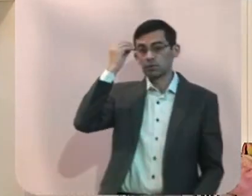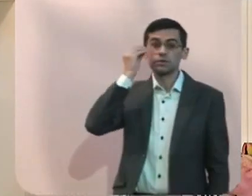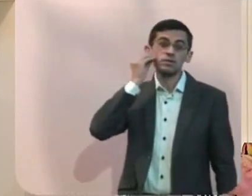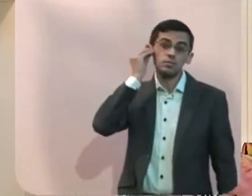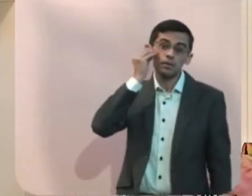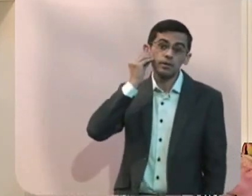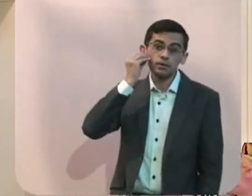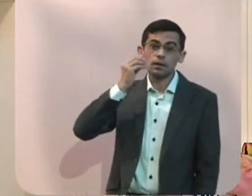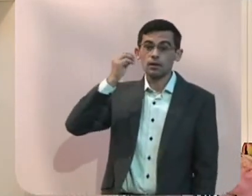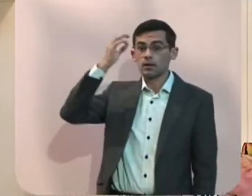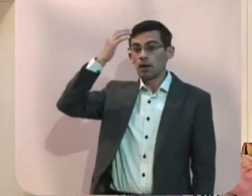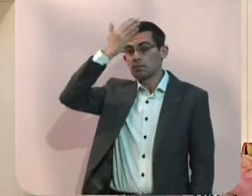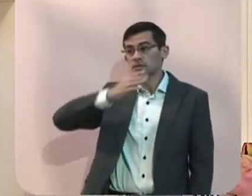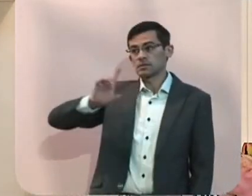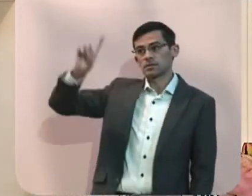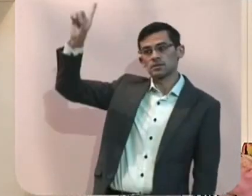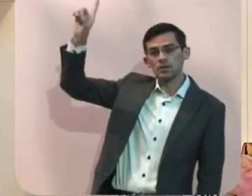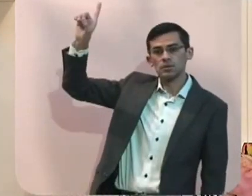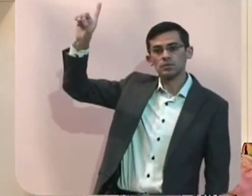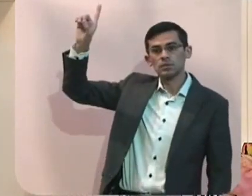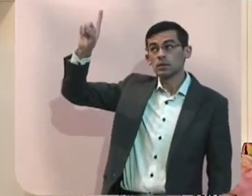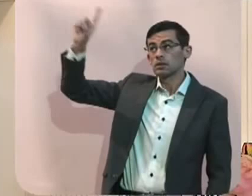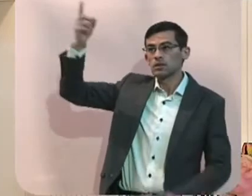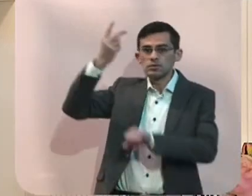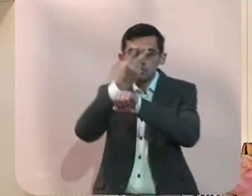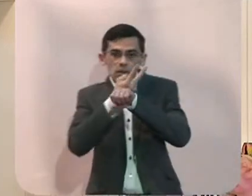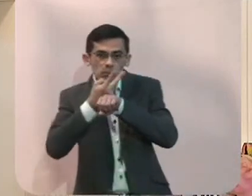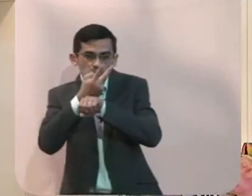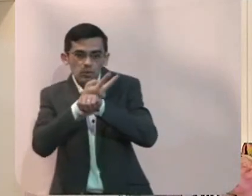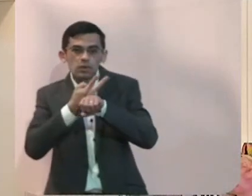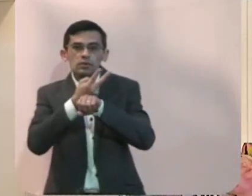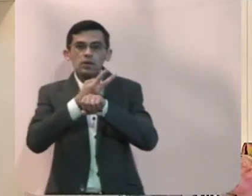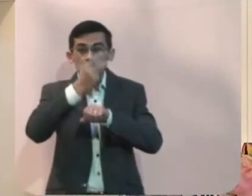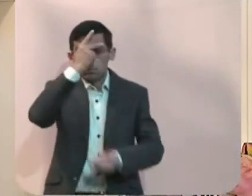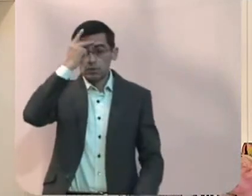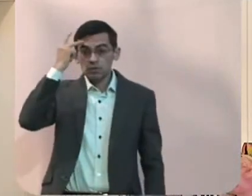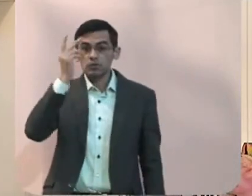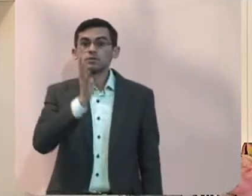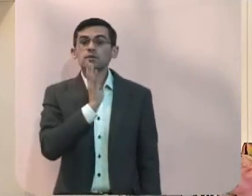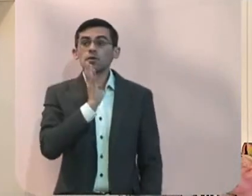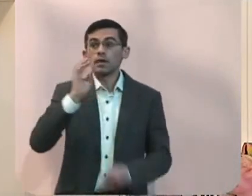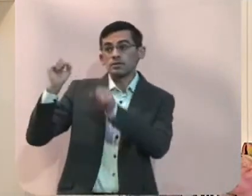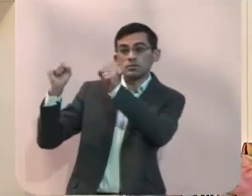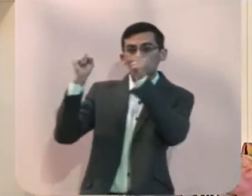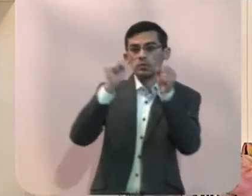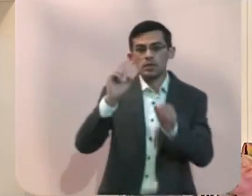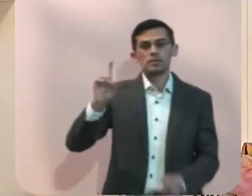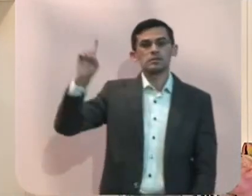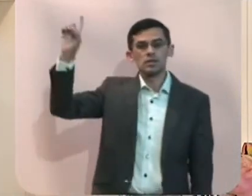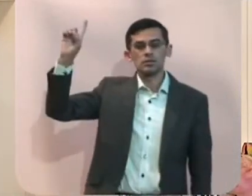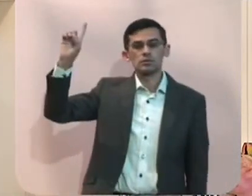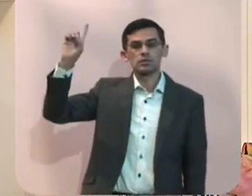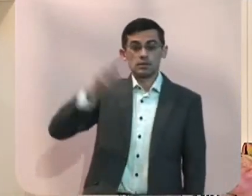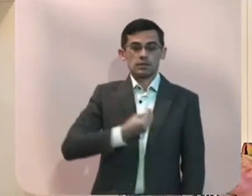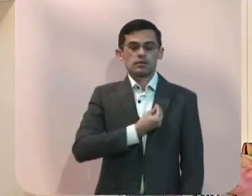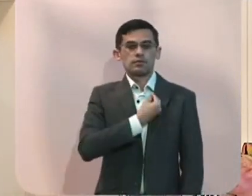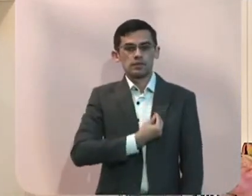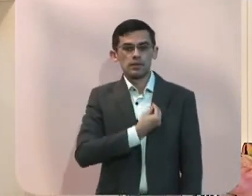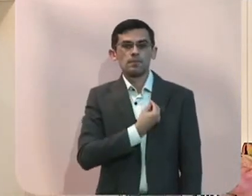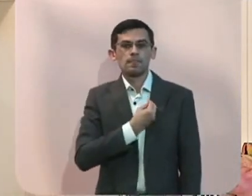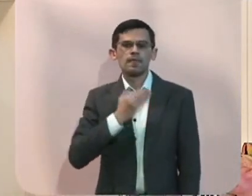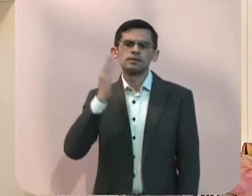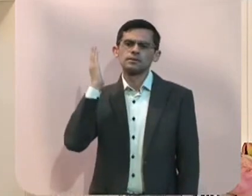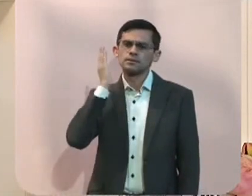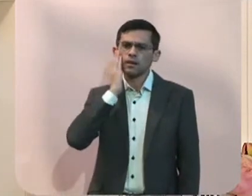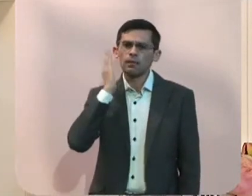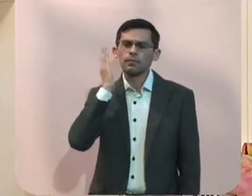presença do Senhor, é isso que Deus está procurando. Gente que conhece o poder de Deus nas suas vidas. E